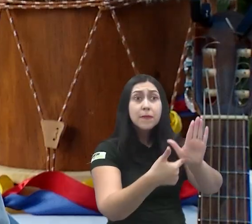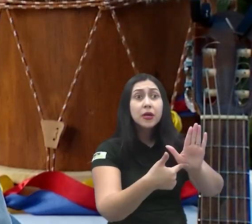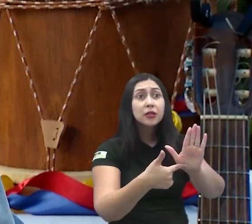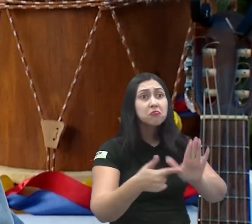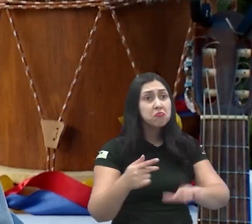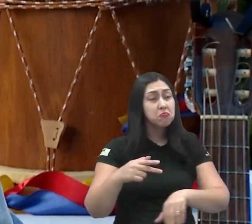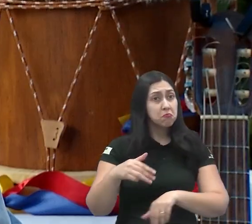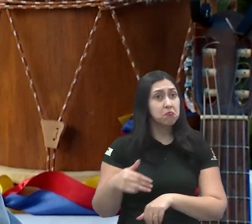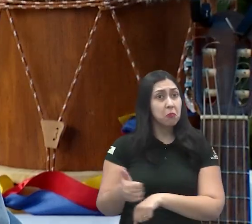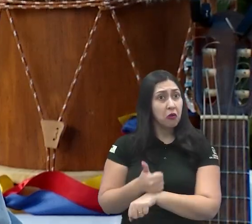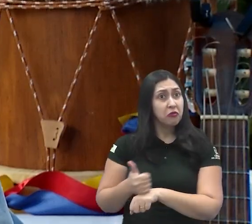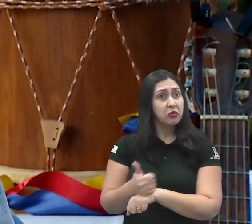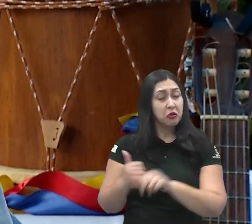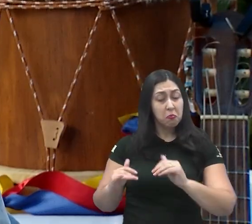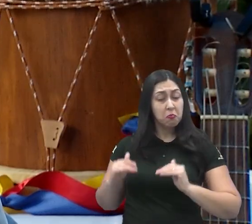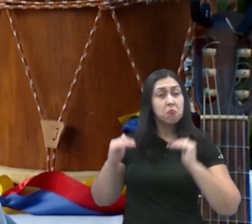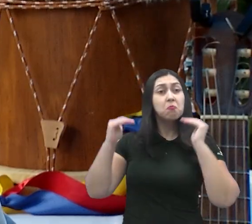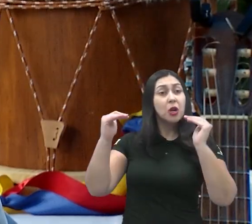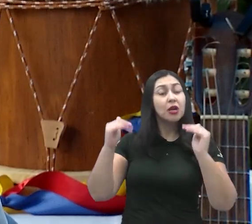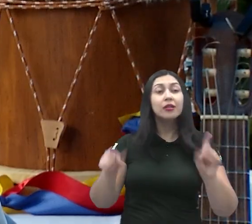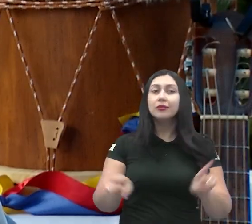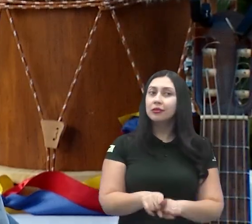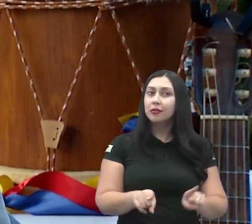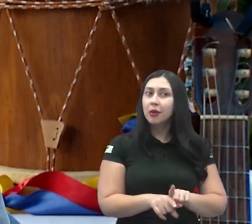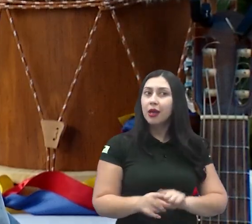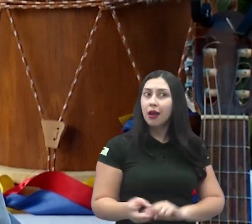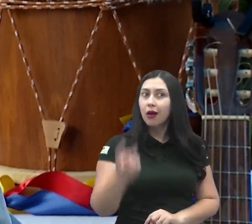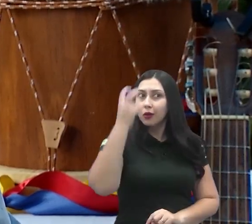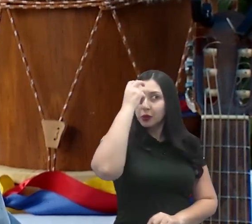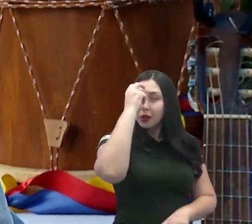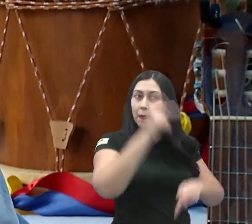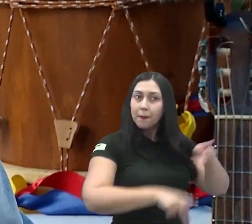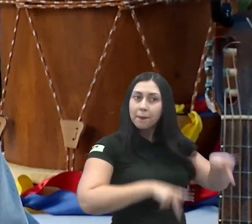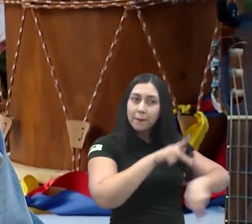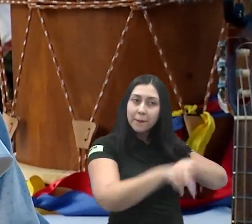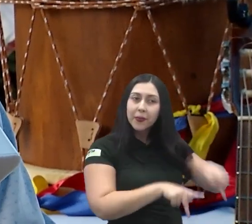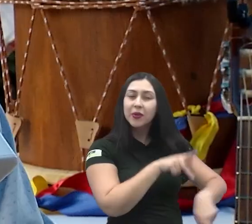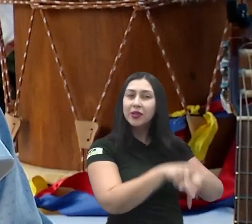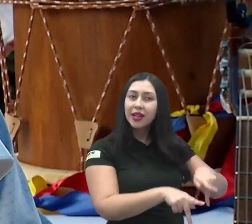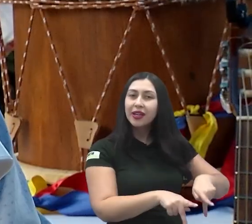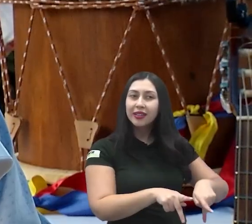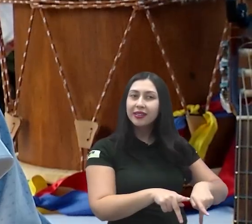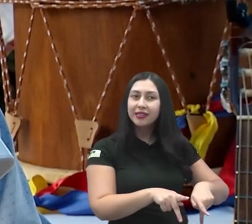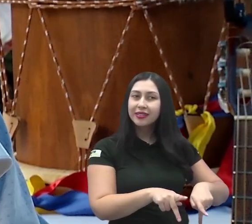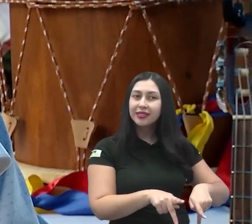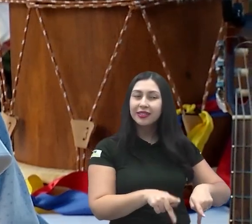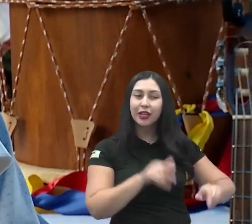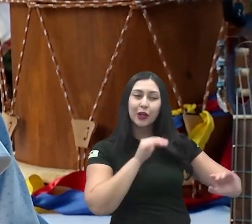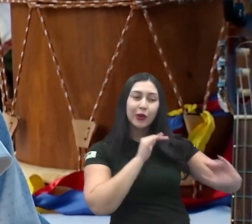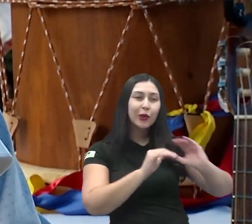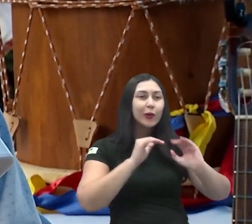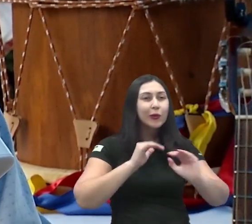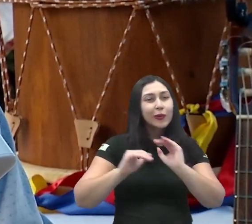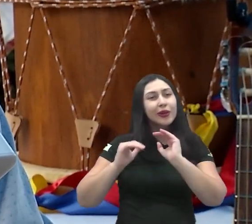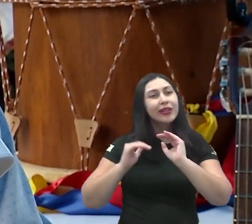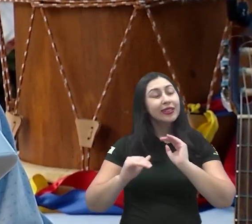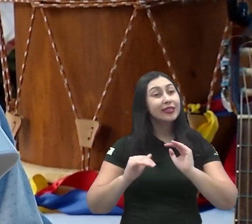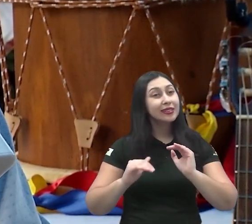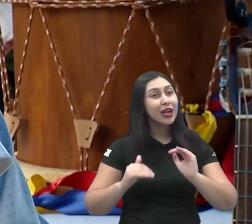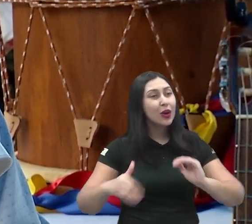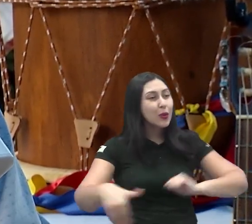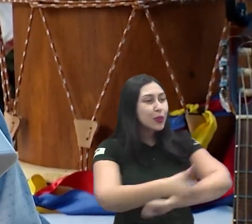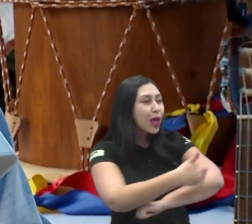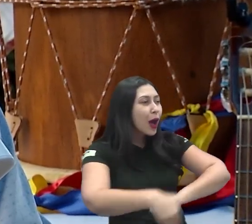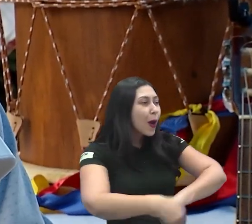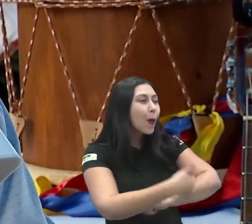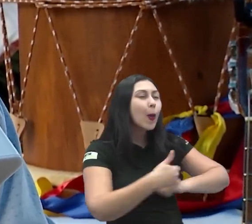com manifestações, com mestres e tudo mais. E a cultura popular, né, que é aquela que a gente está na nossa